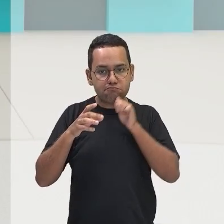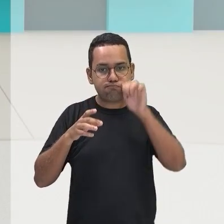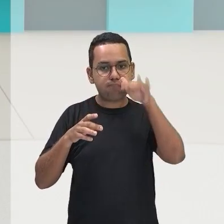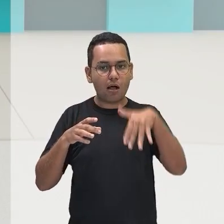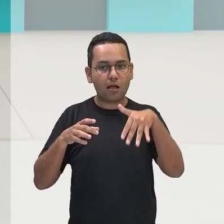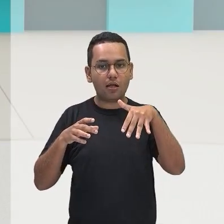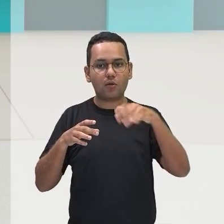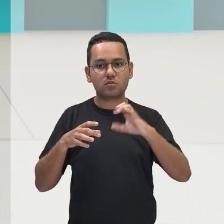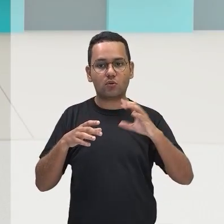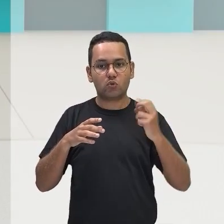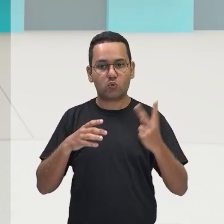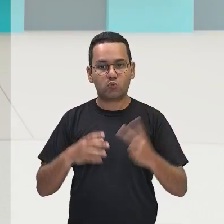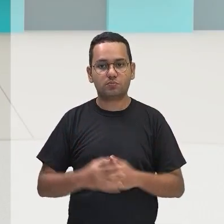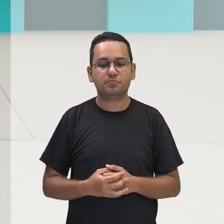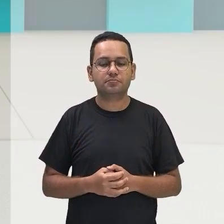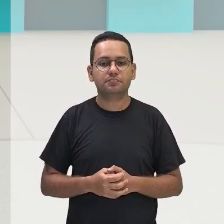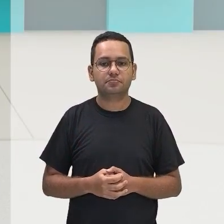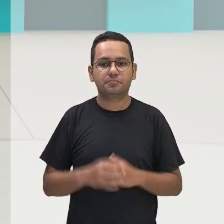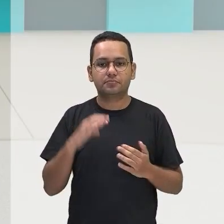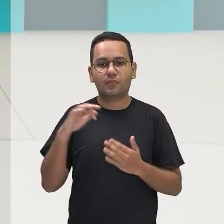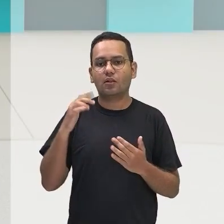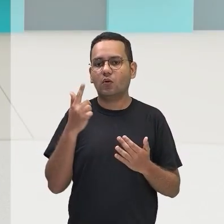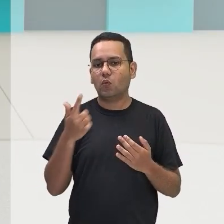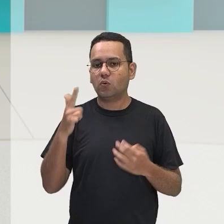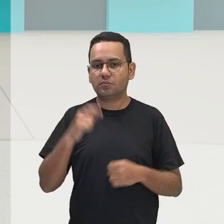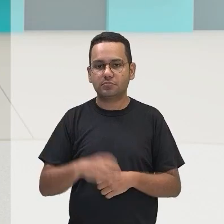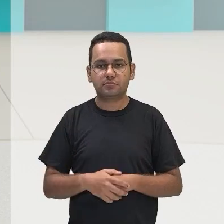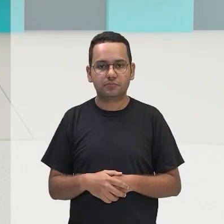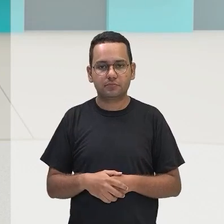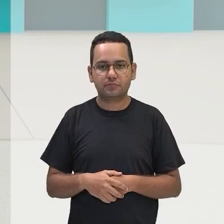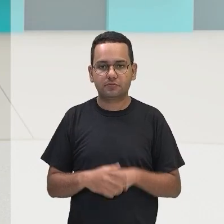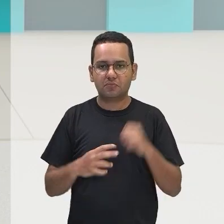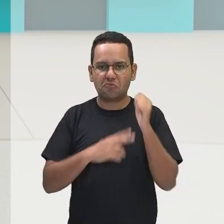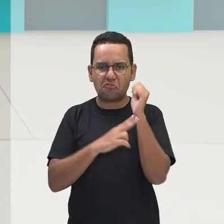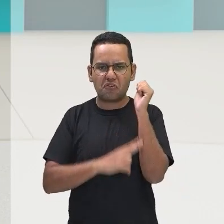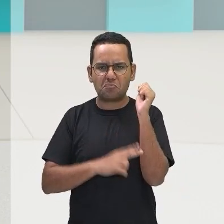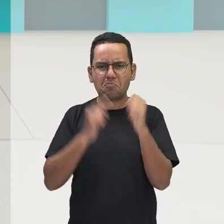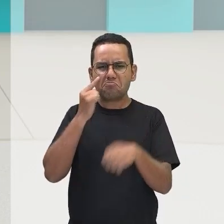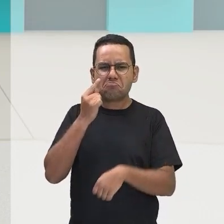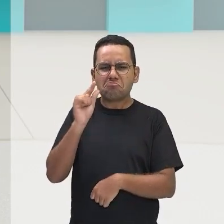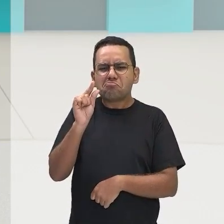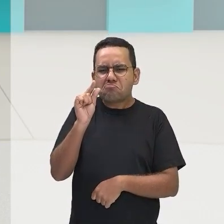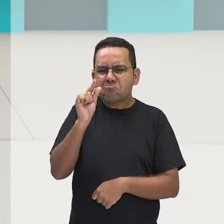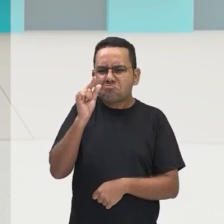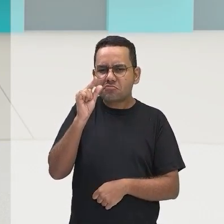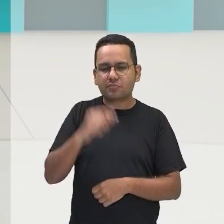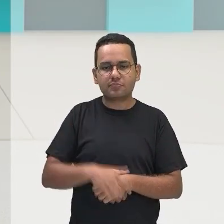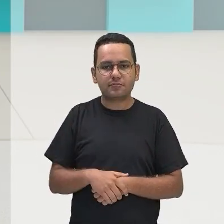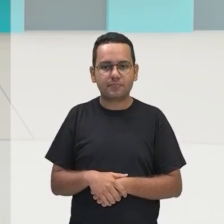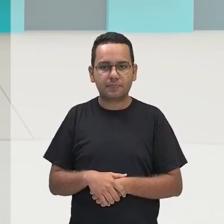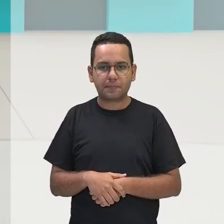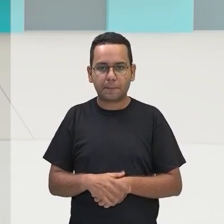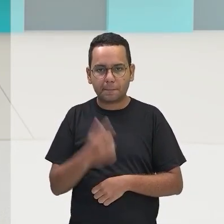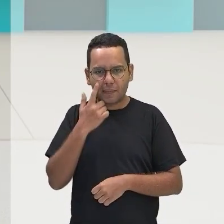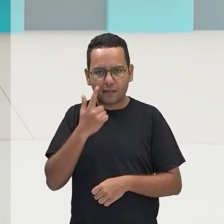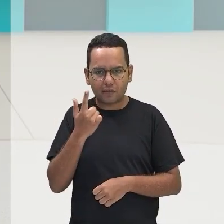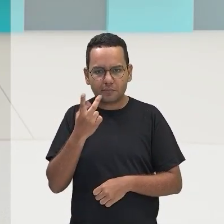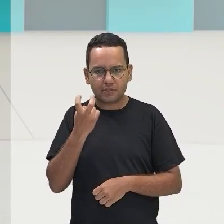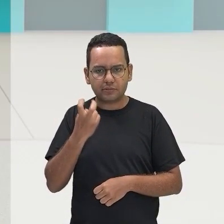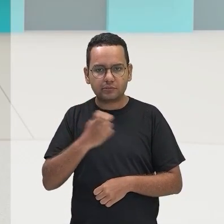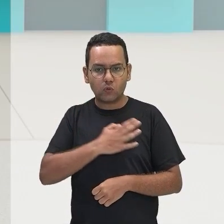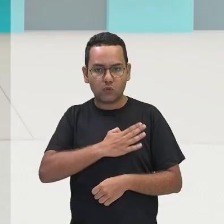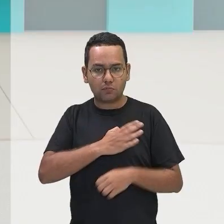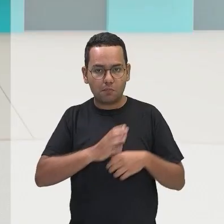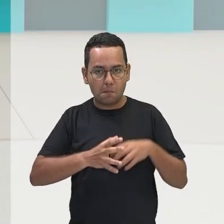acontece tudo isso aí. Bora ver aqui as veias. Aqui aparece muito pequenininho, né? Mas é mais, tá vendo aí, ó? As